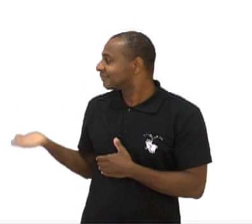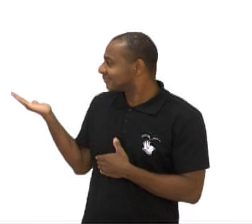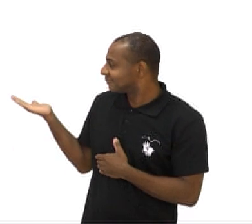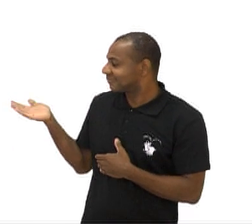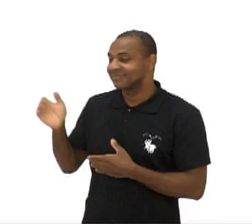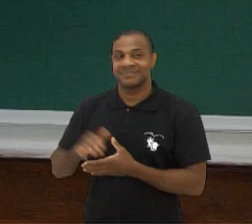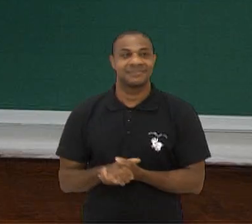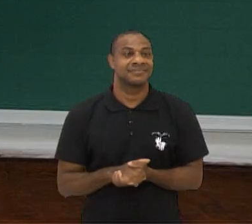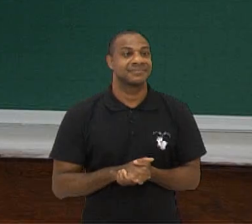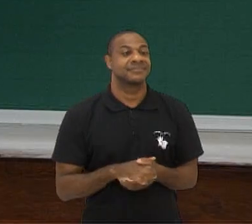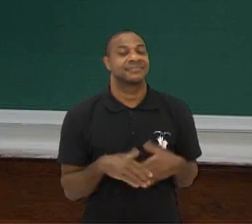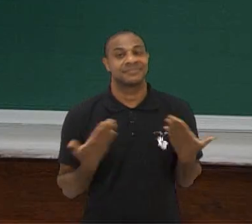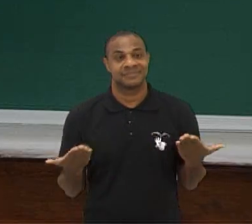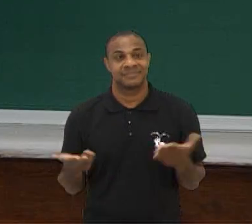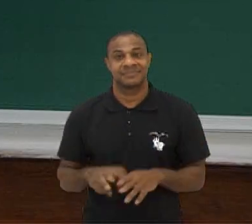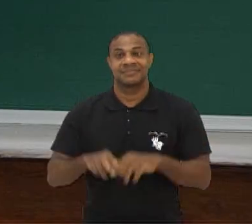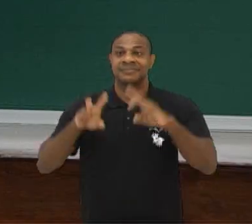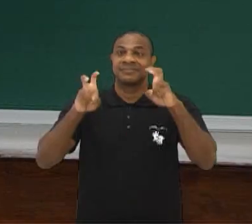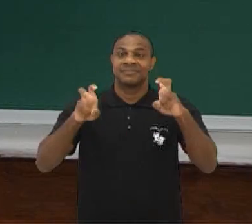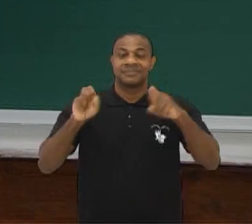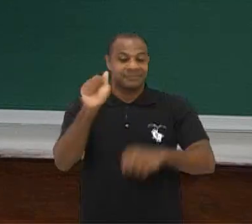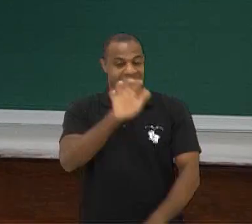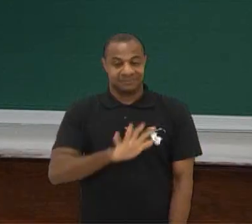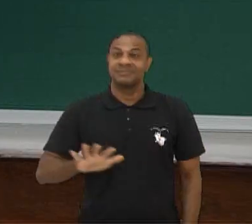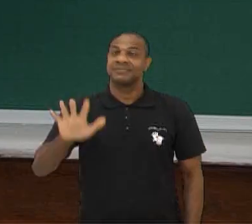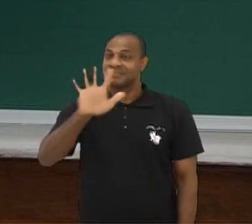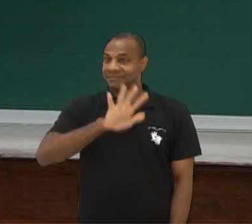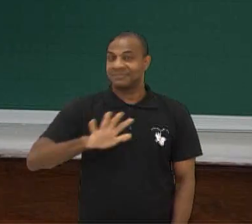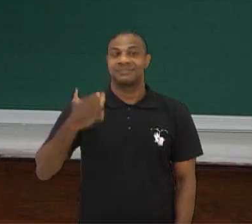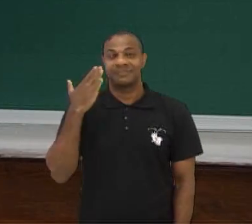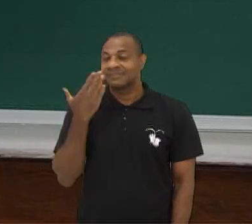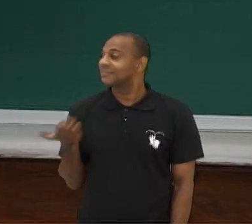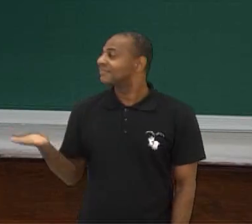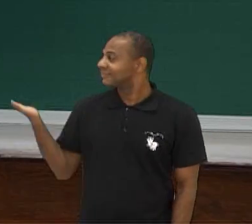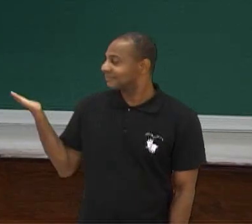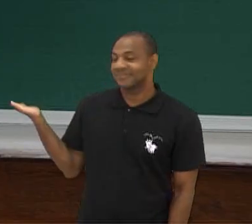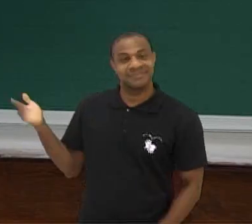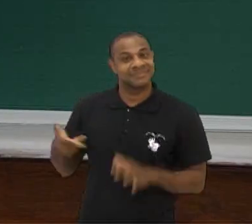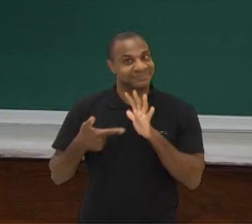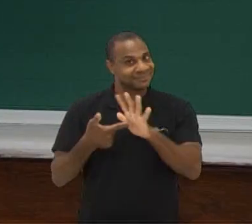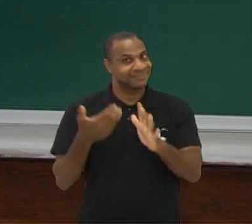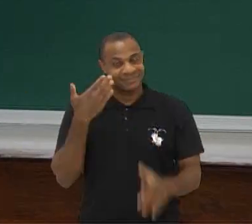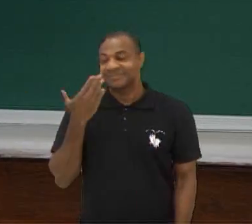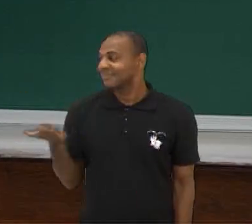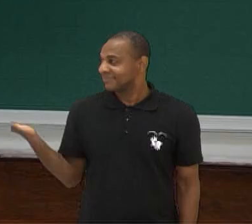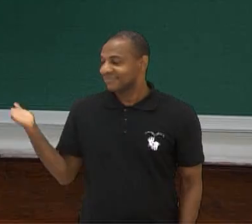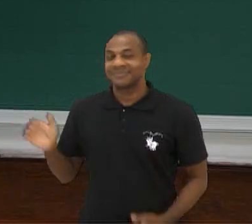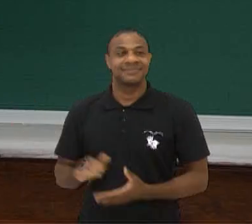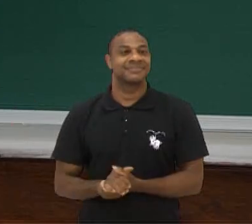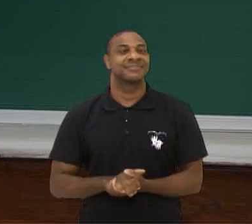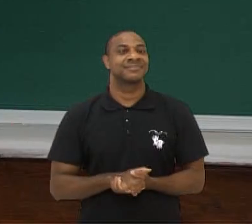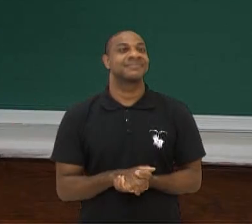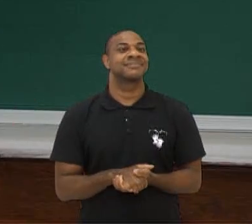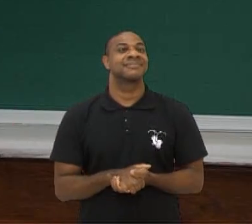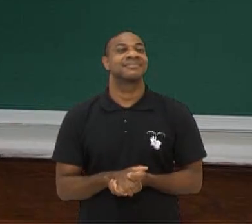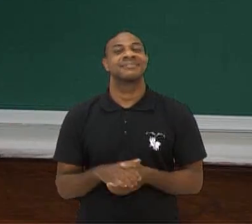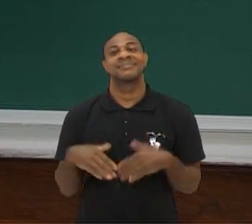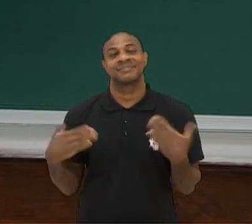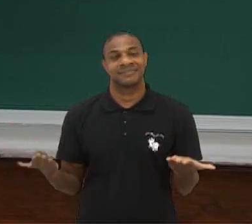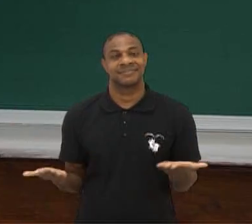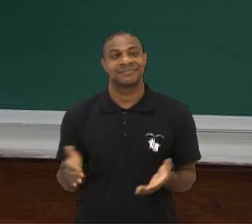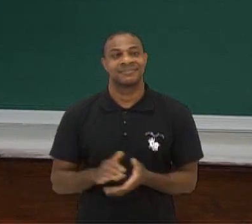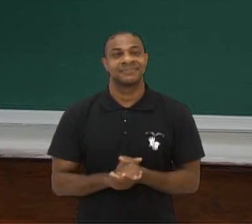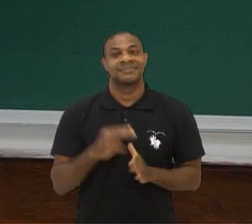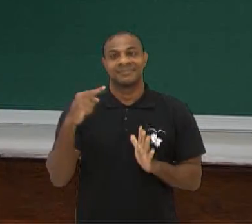garoto surdo. Esse é o tema geral, né? O assunto geral que está sendo tratado nessa notícia, ok? Vamos